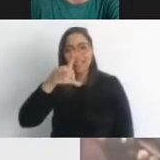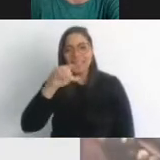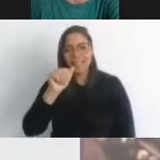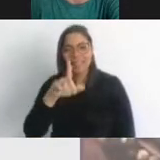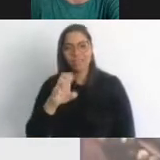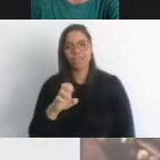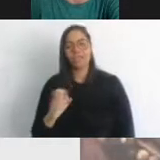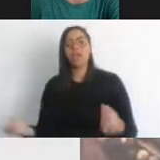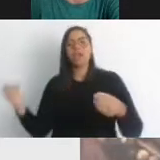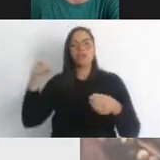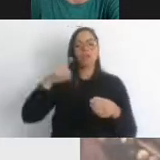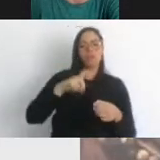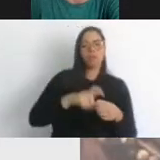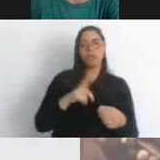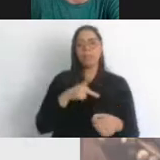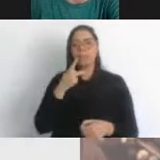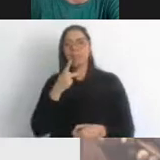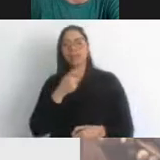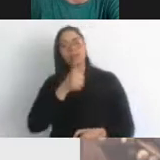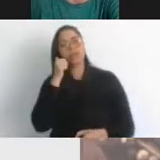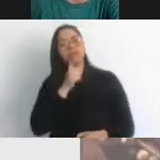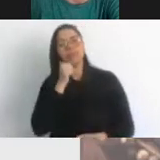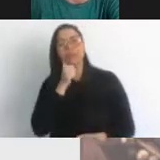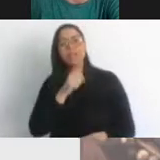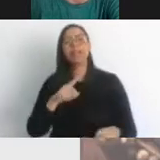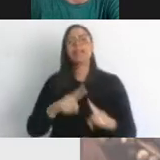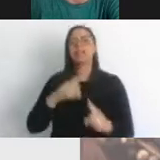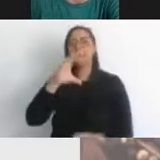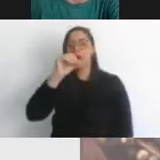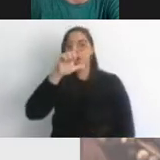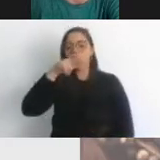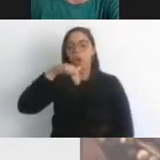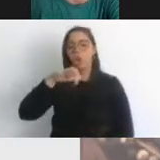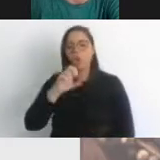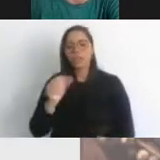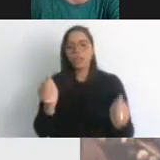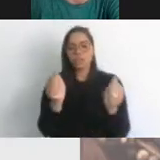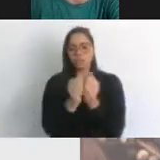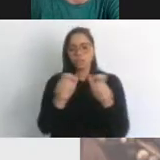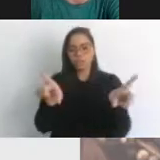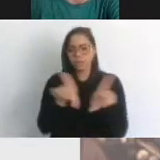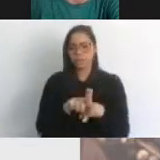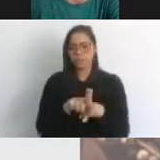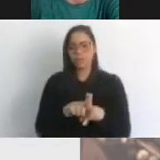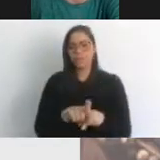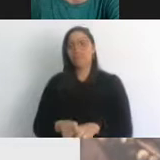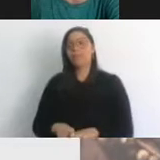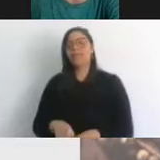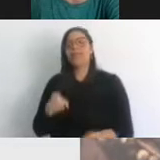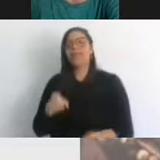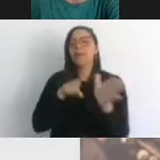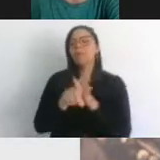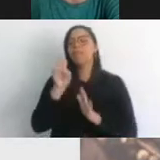deixar a questão do feminino e da colônia baterista de presente já vê que o pessoal comentou